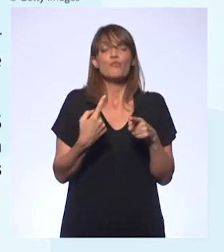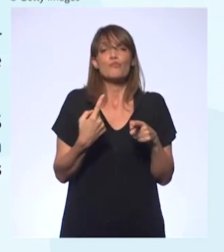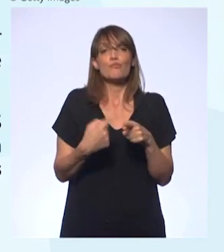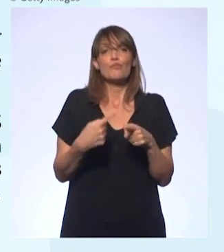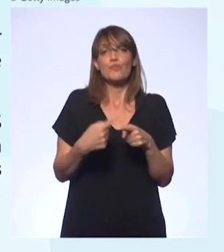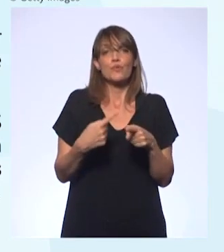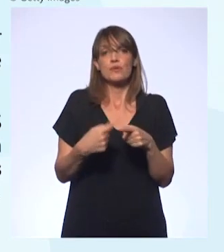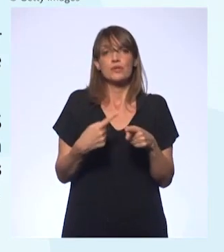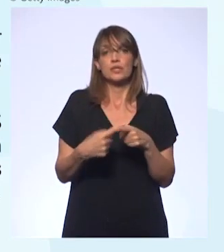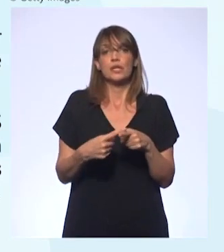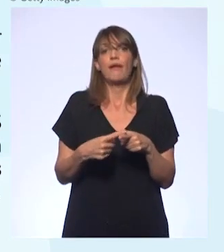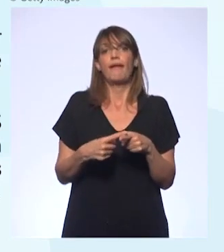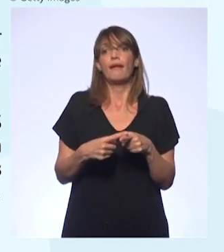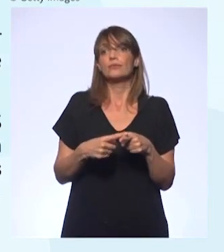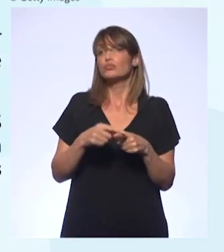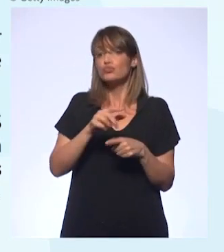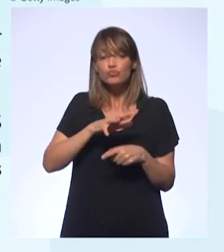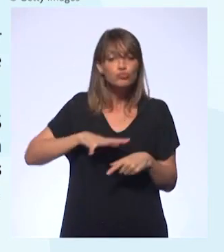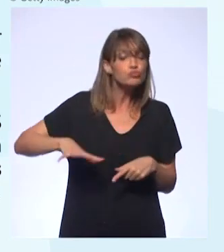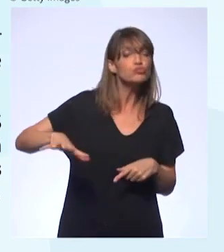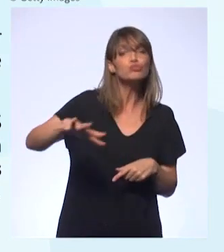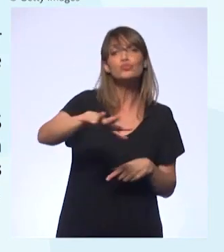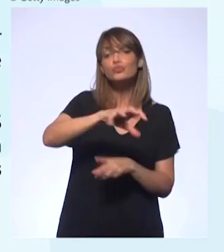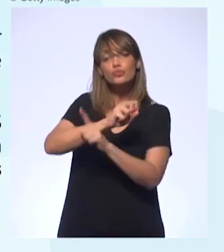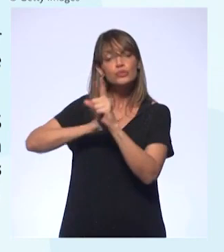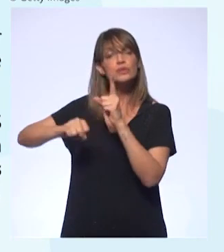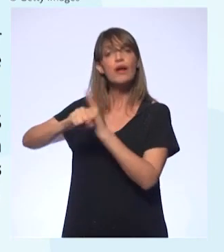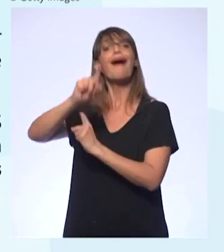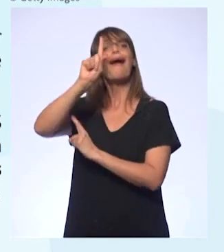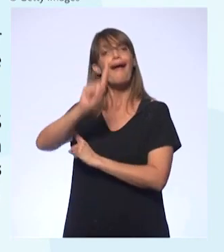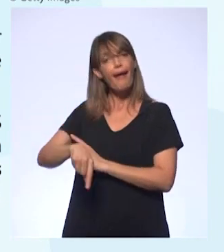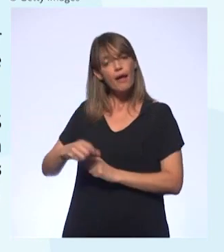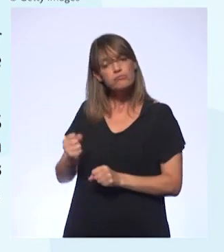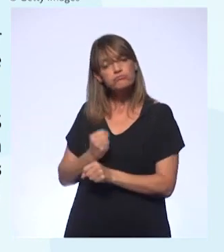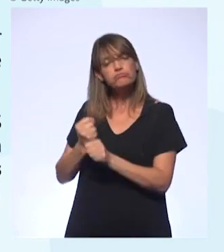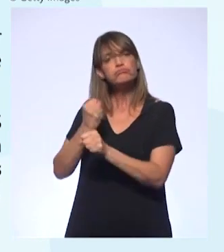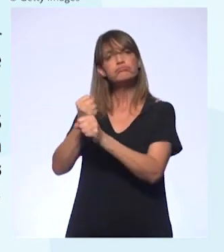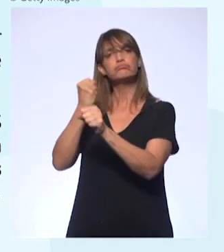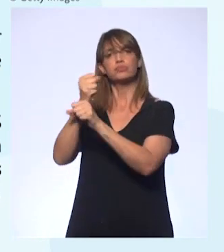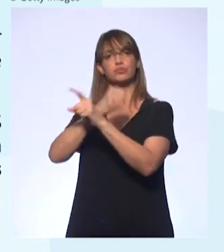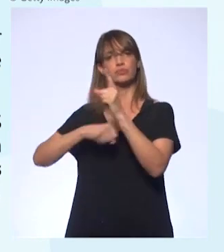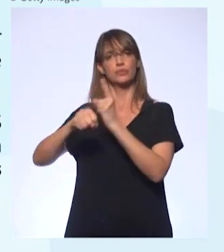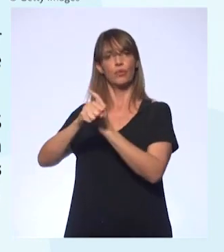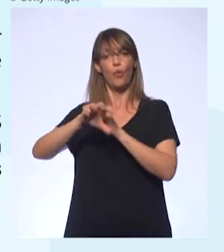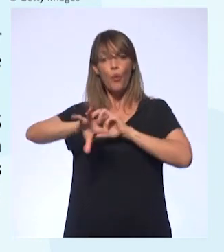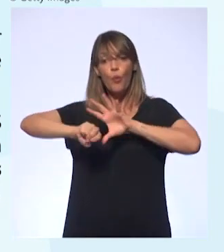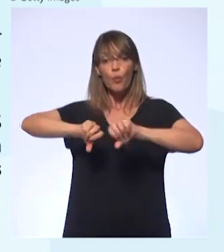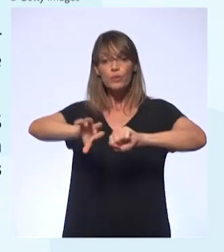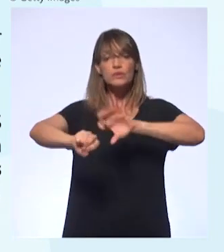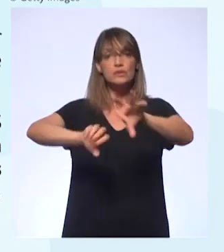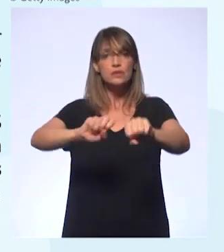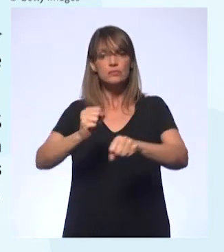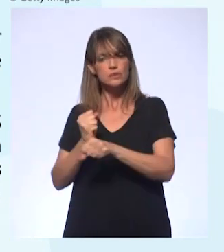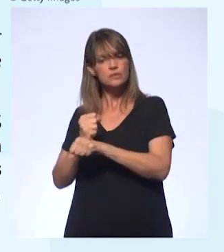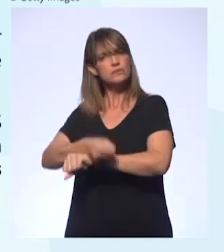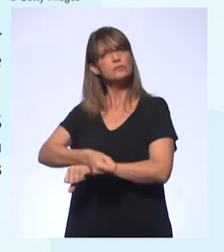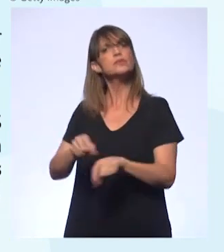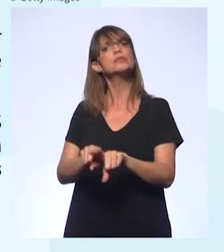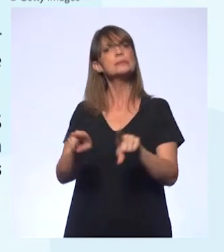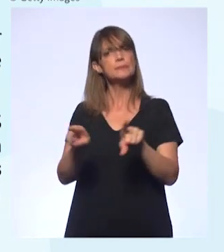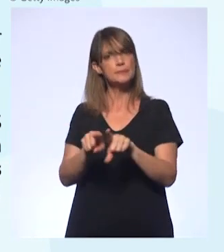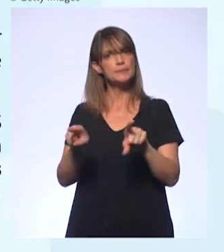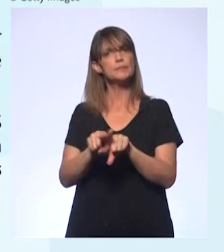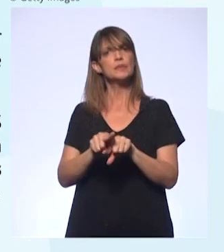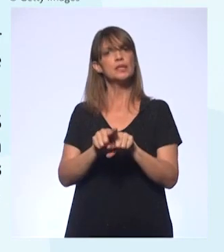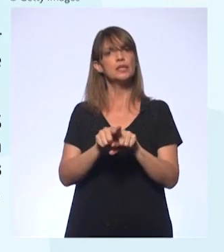uma construção social. Então, acontecimentos históricos, como a colonização e a escravidão, produzem